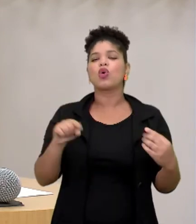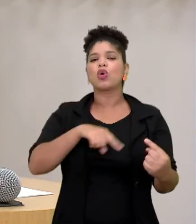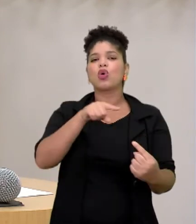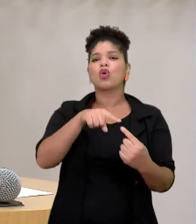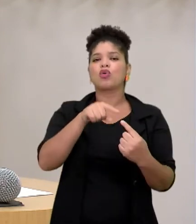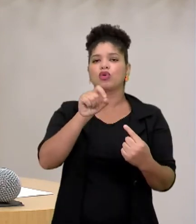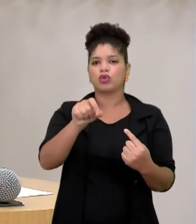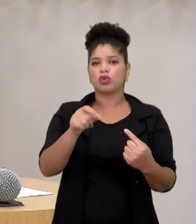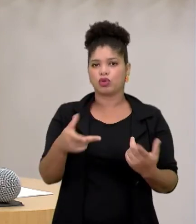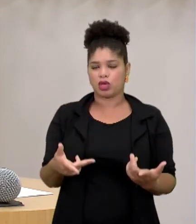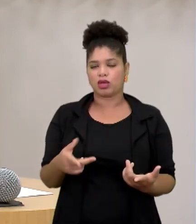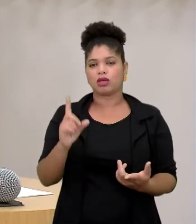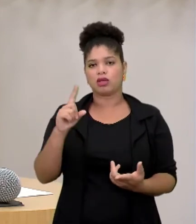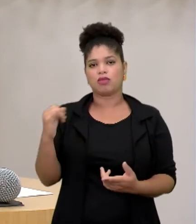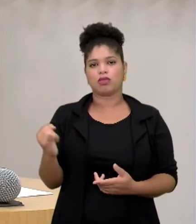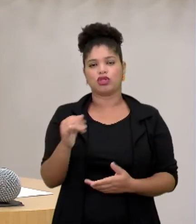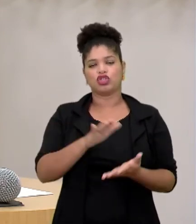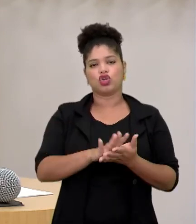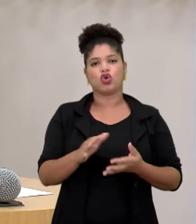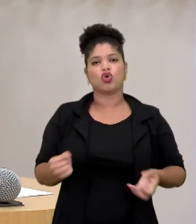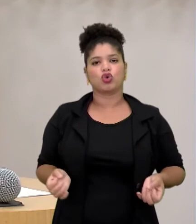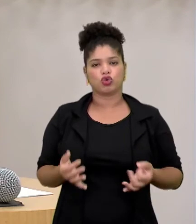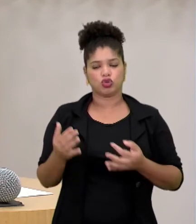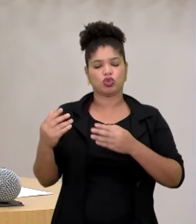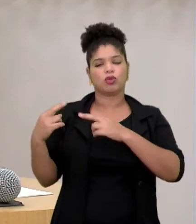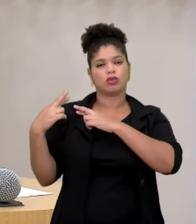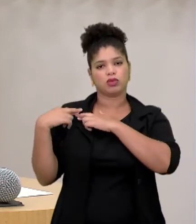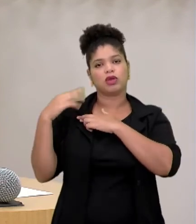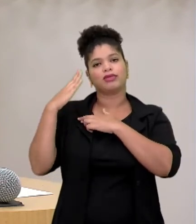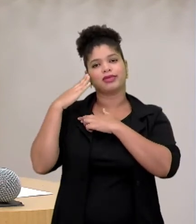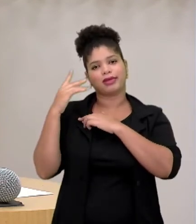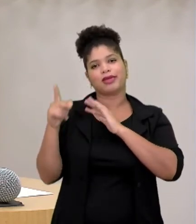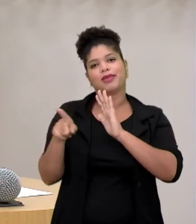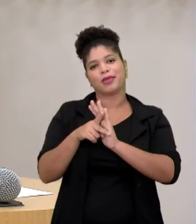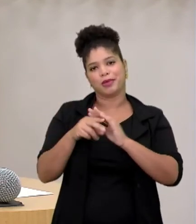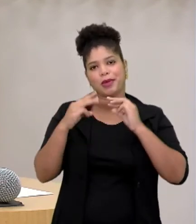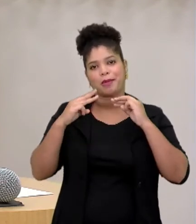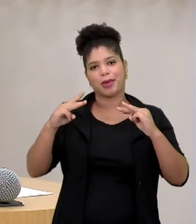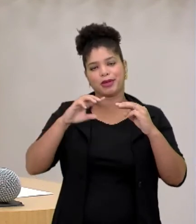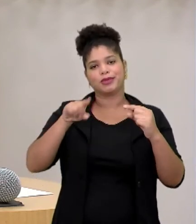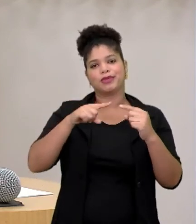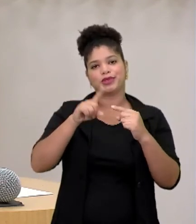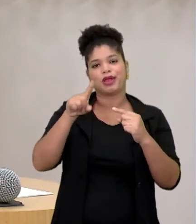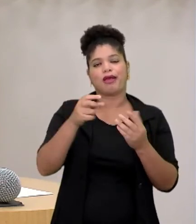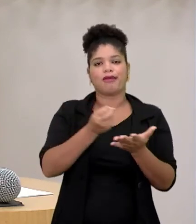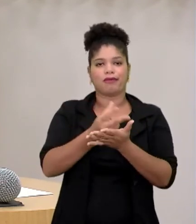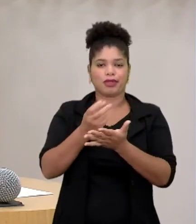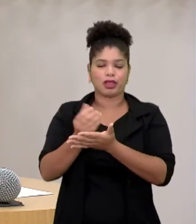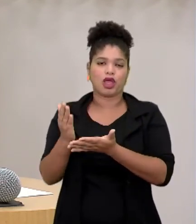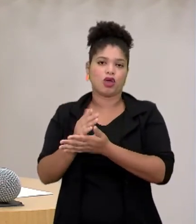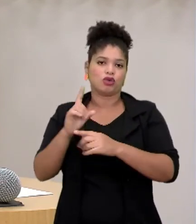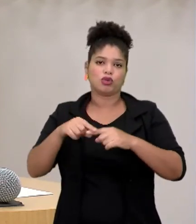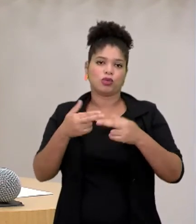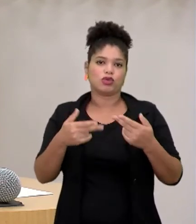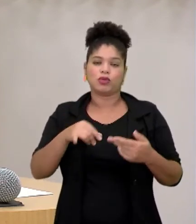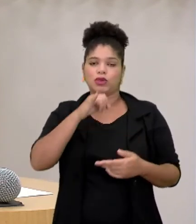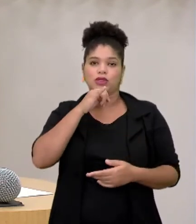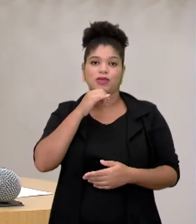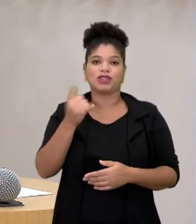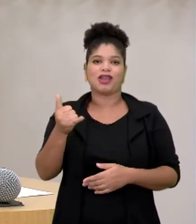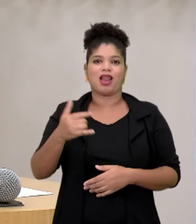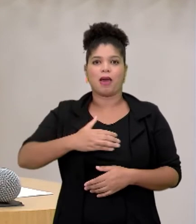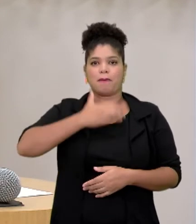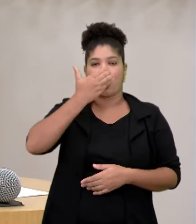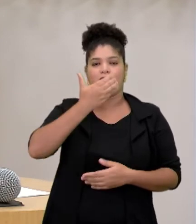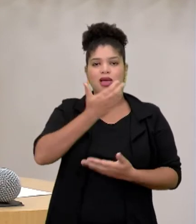do consumo responsável. Eu sei que a propaganda e marketing são feitos para vender alguns produtos, como exemplo, por exemplo, o iPhone em larga escala,